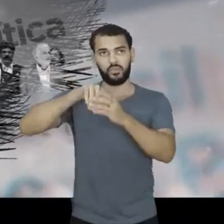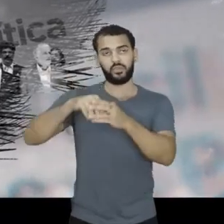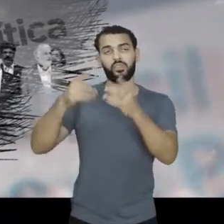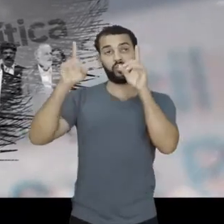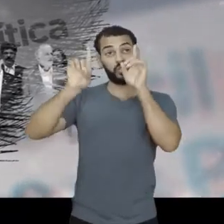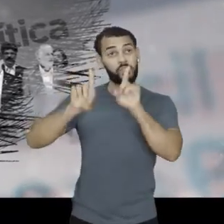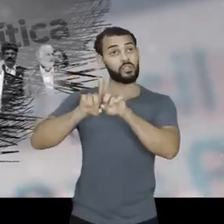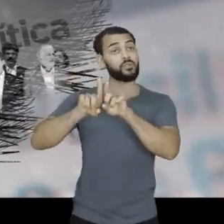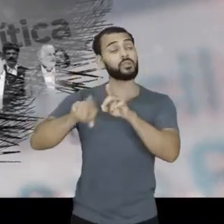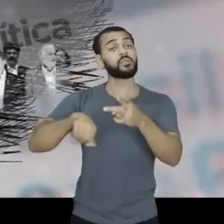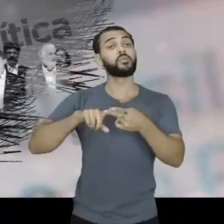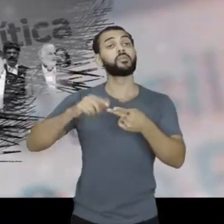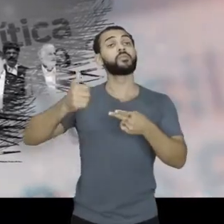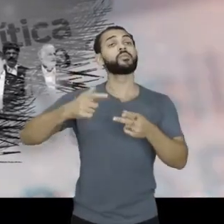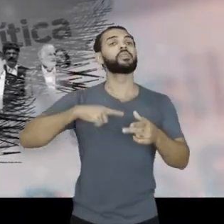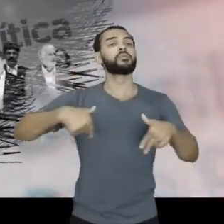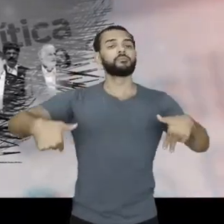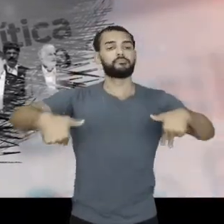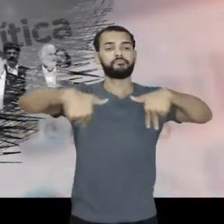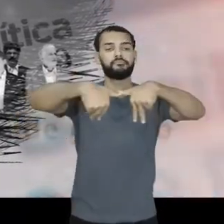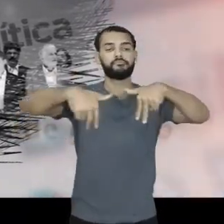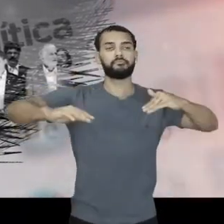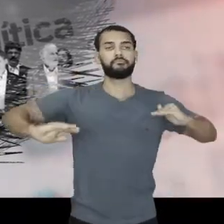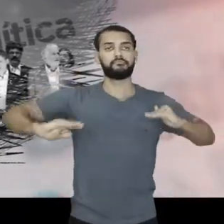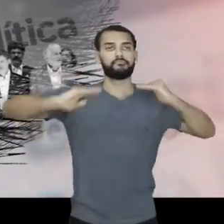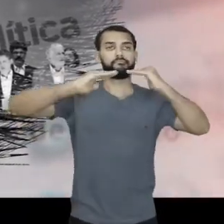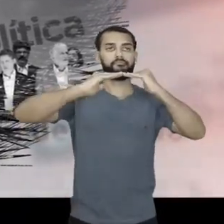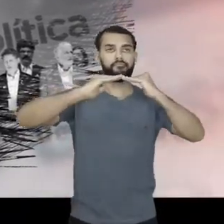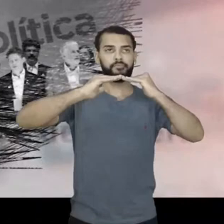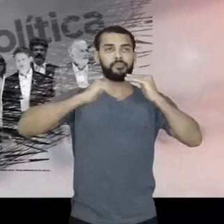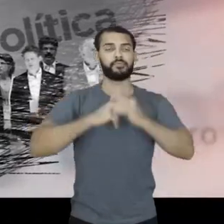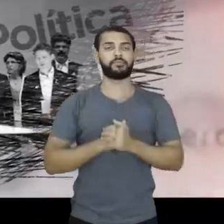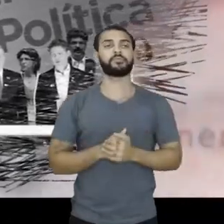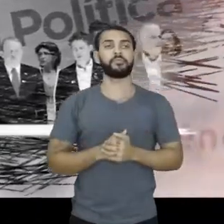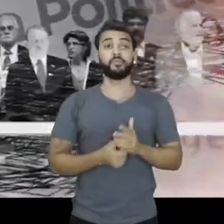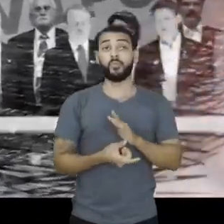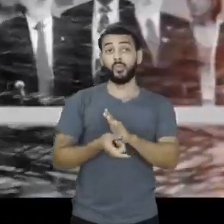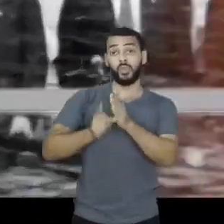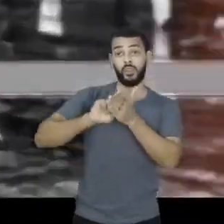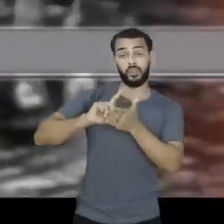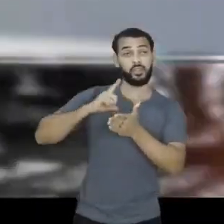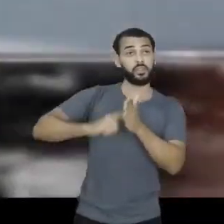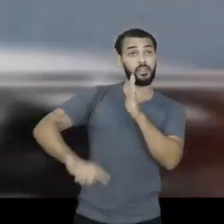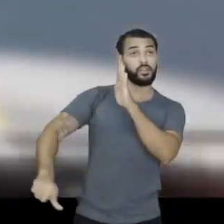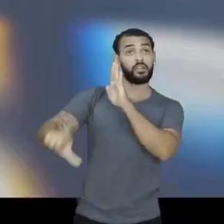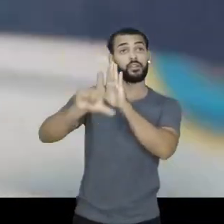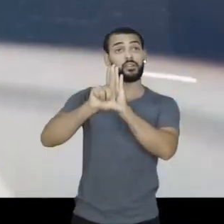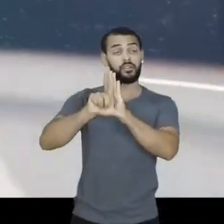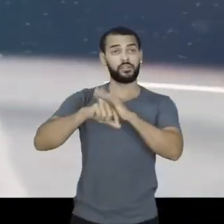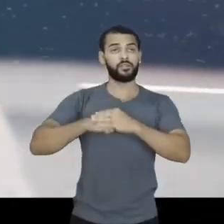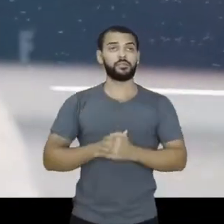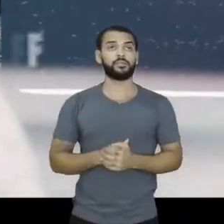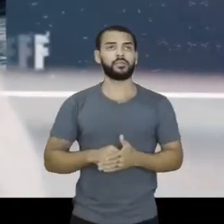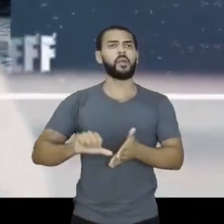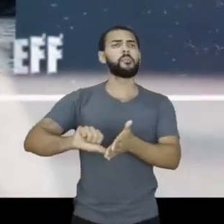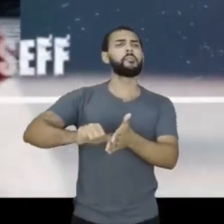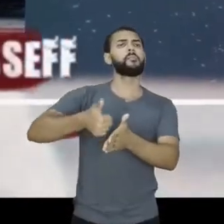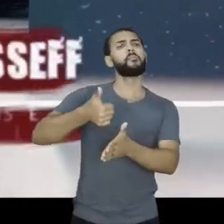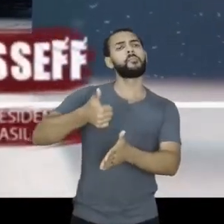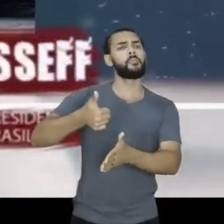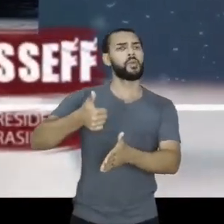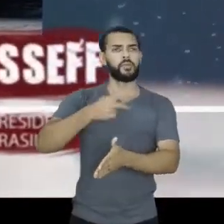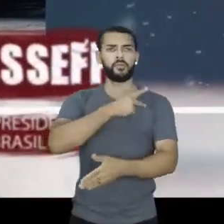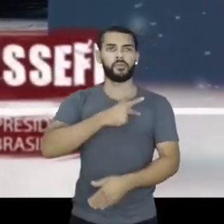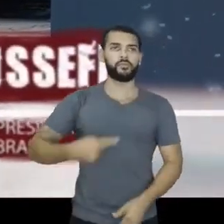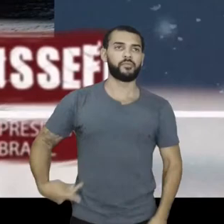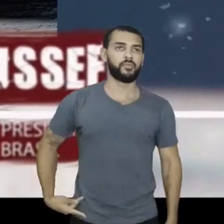primeiro a ter paridade de gênero neste cargo. Tudo isso antes mesmo de virar lei. A primeira presidenta do Brasil é